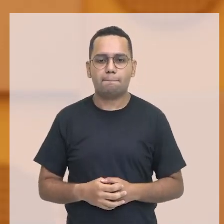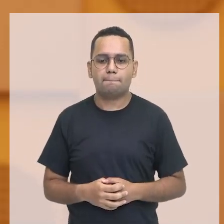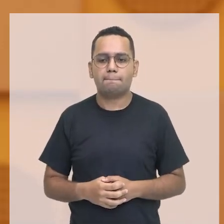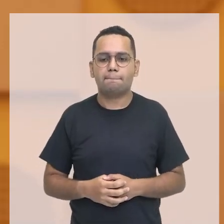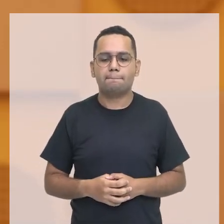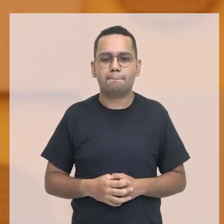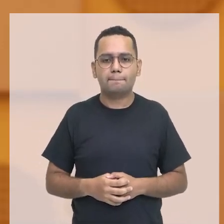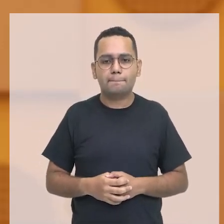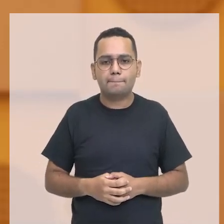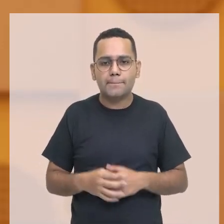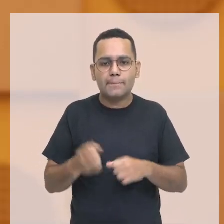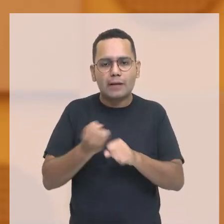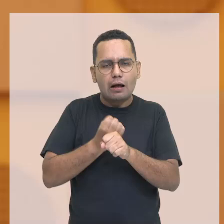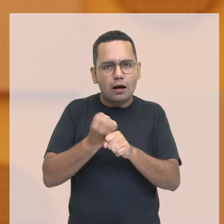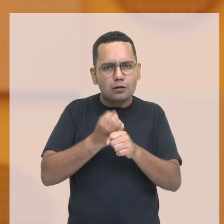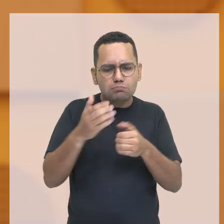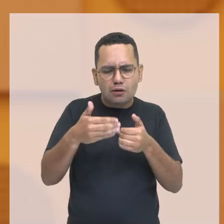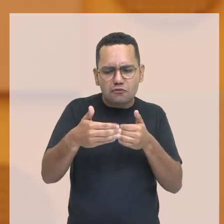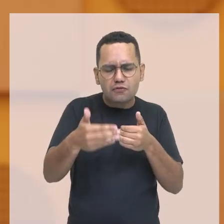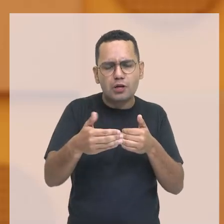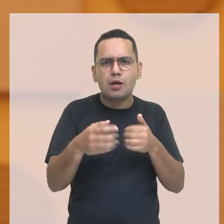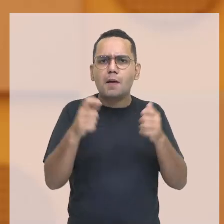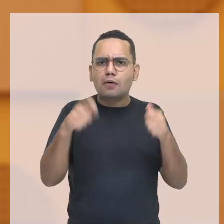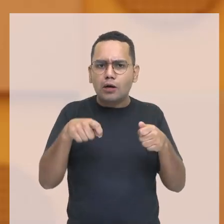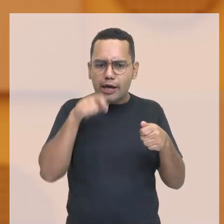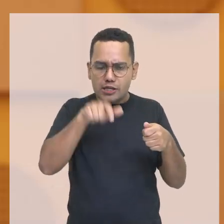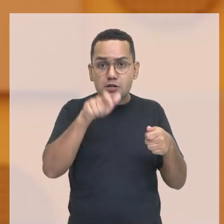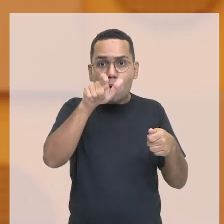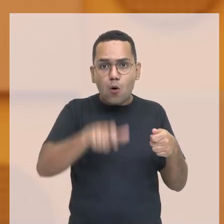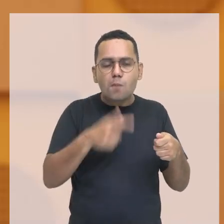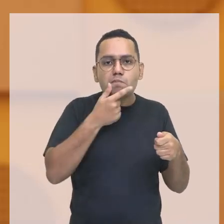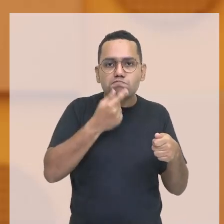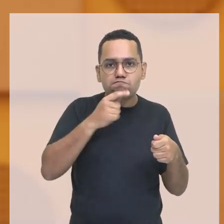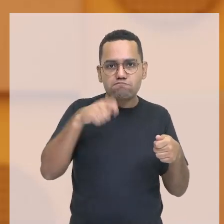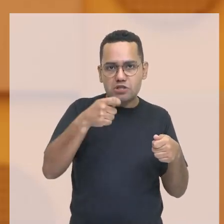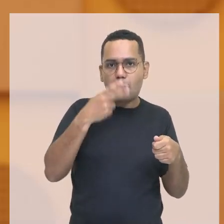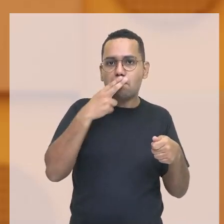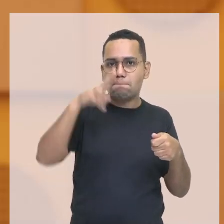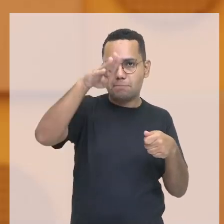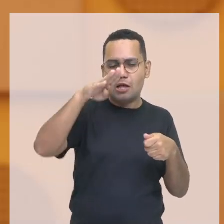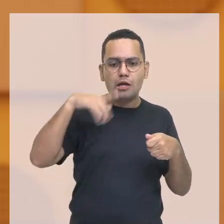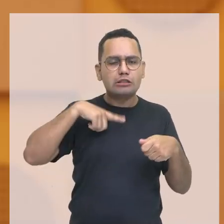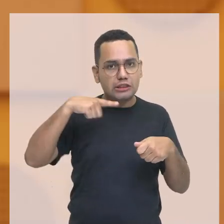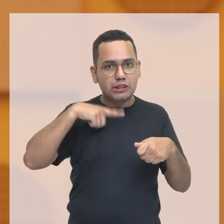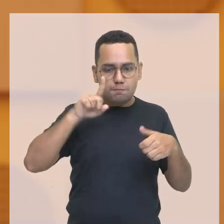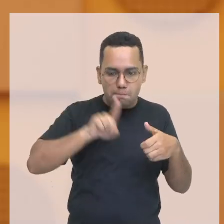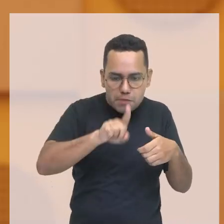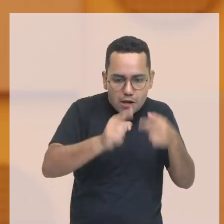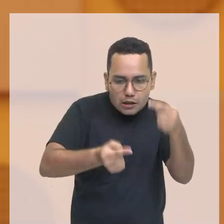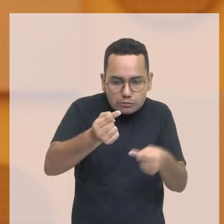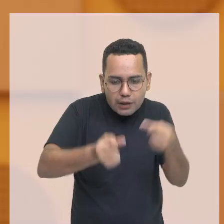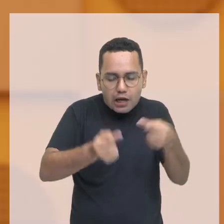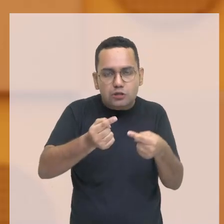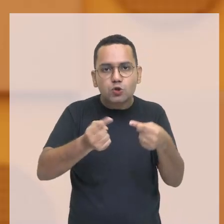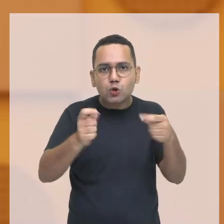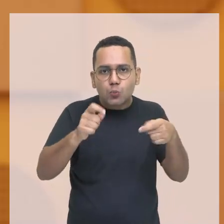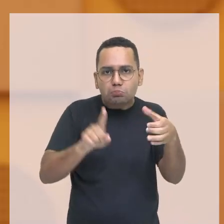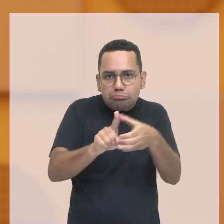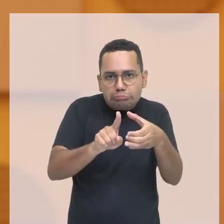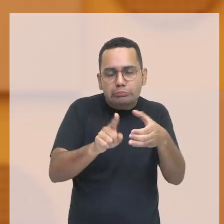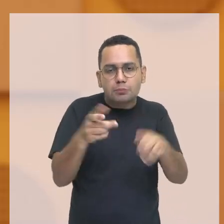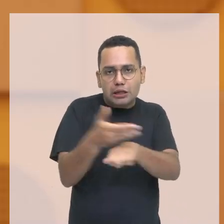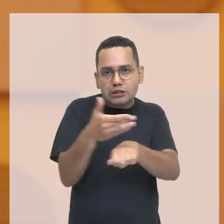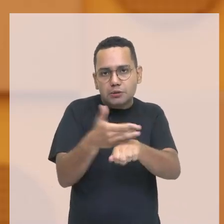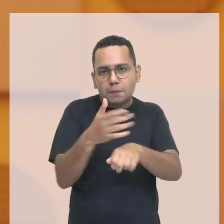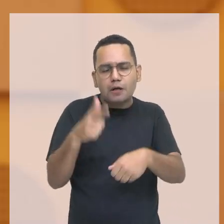ali, começou a participar da política alemã, começou a trabalhar com a oratória e foi quando ele entrou no Partido Nazista e começou